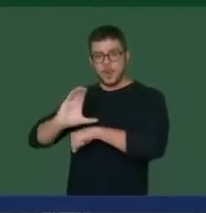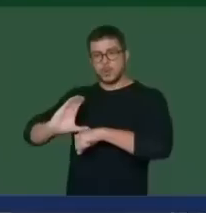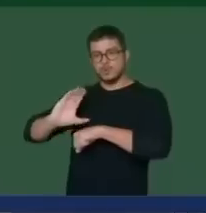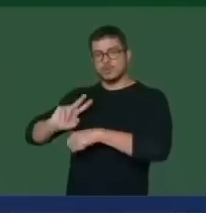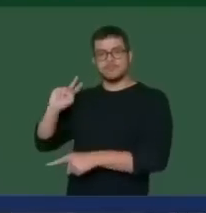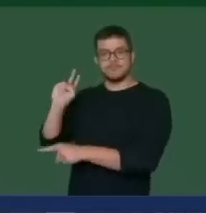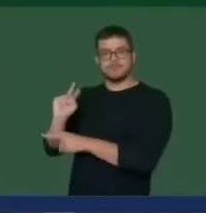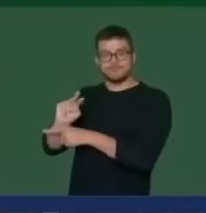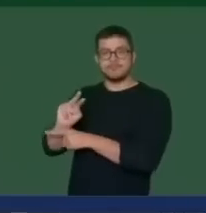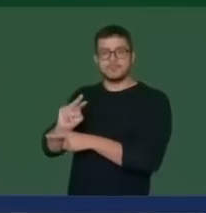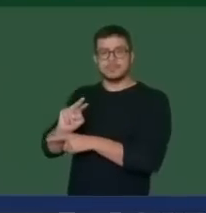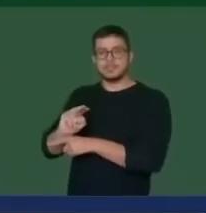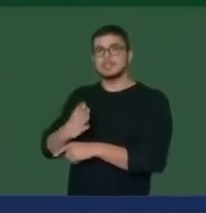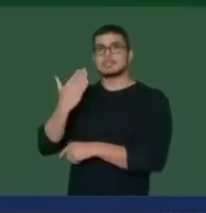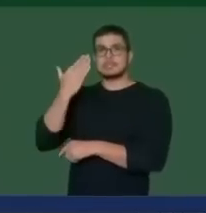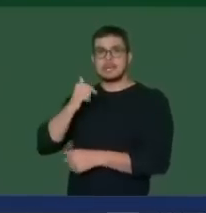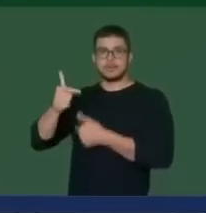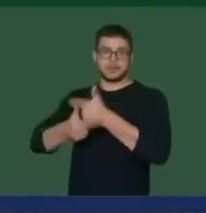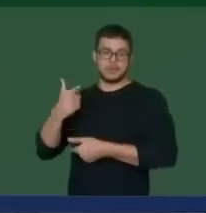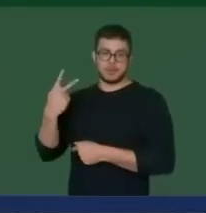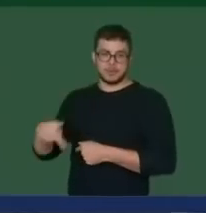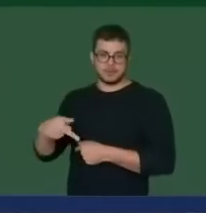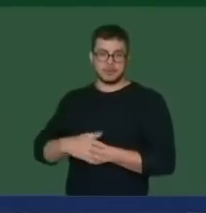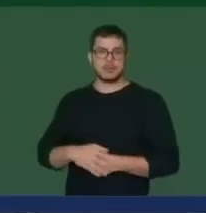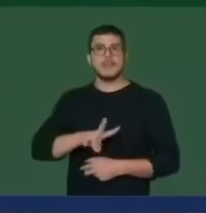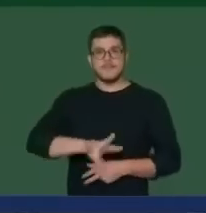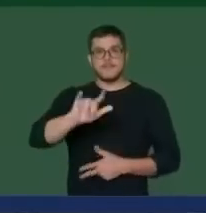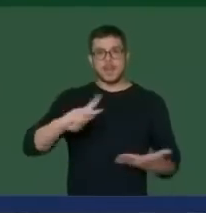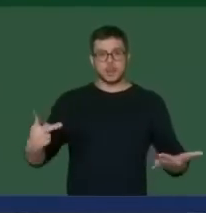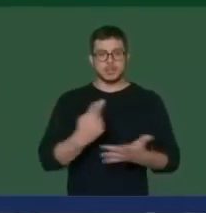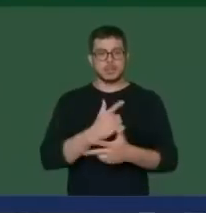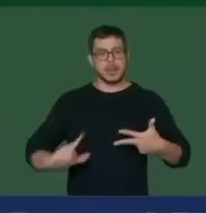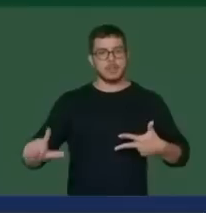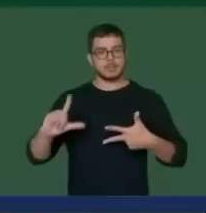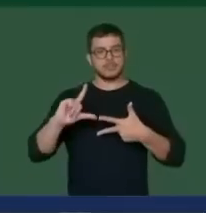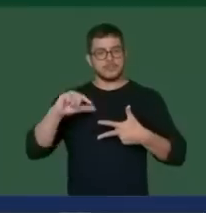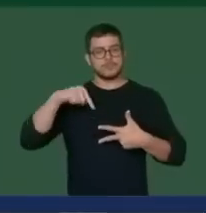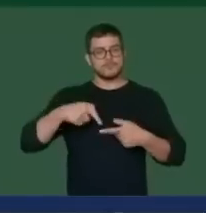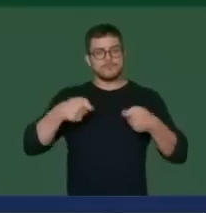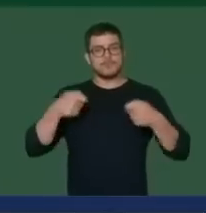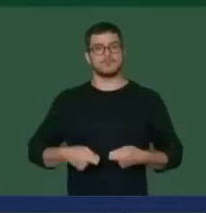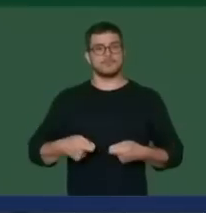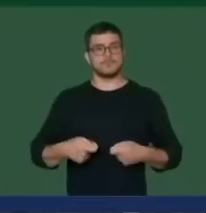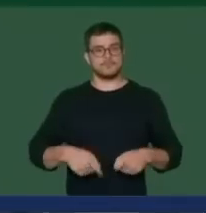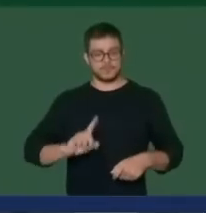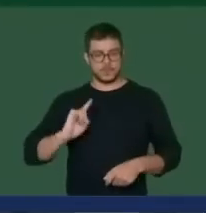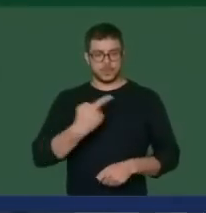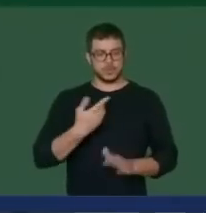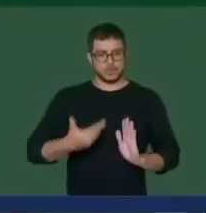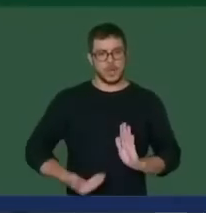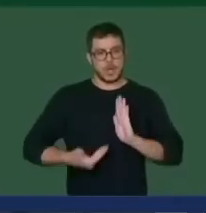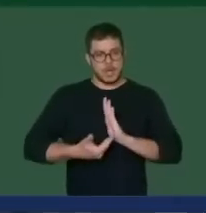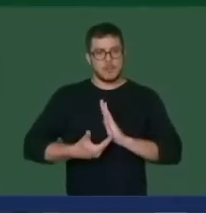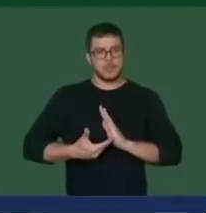responsabilidades e que cumpra o seu papel. E teremos um legislativo firme, com a Câmara dos Deputados autônoma